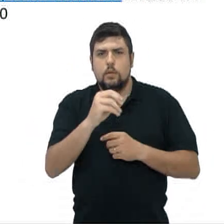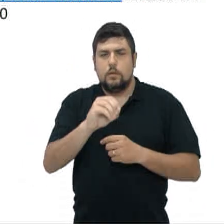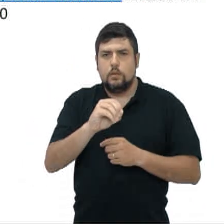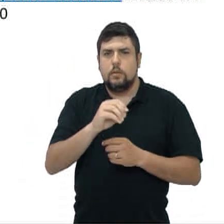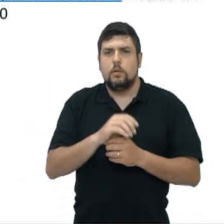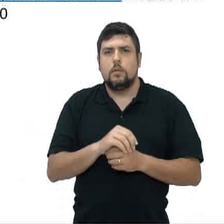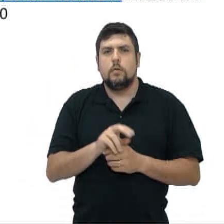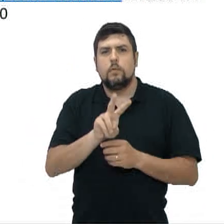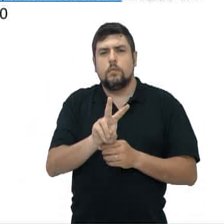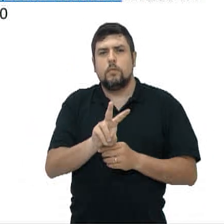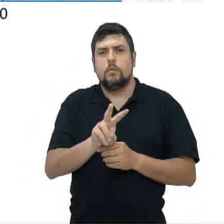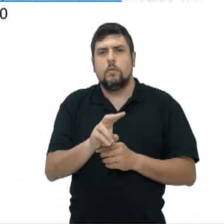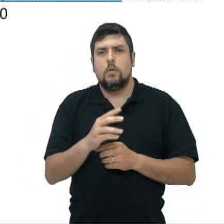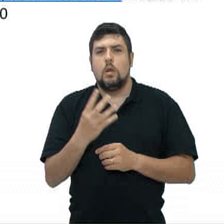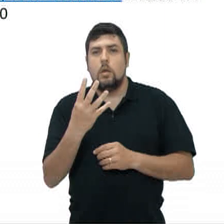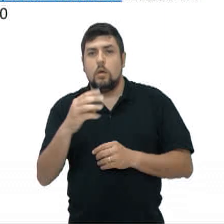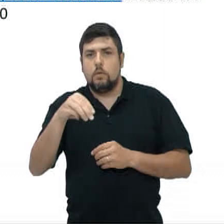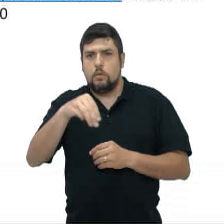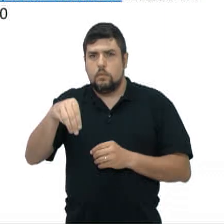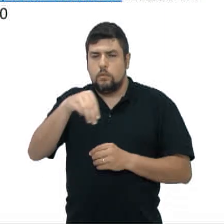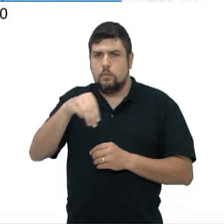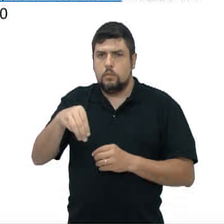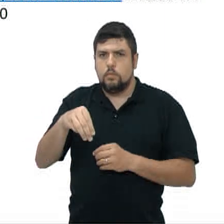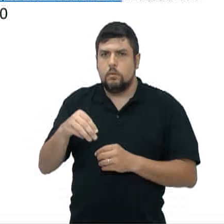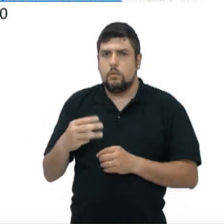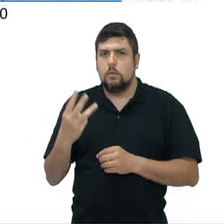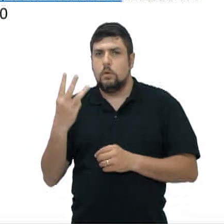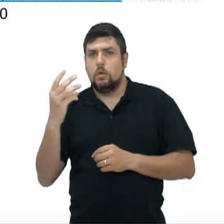4 milímetros e 30 amperes, o disjuntor.